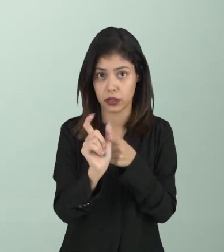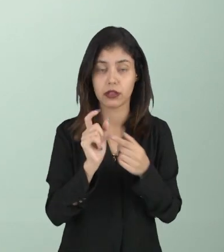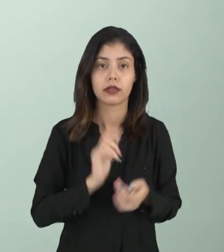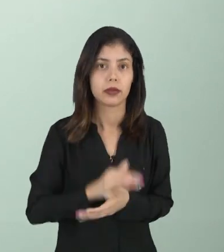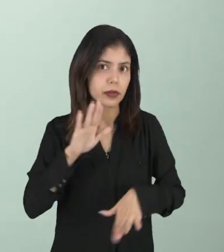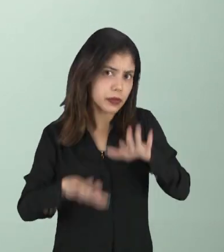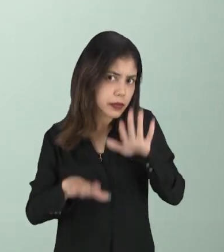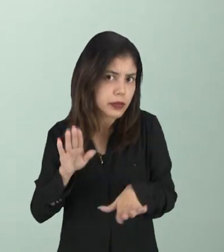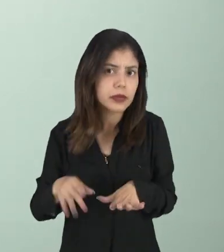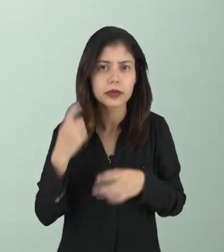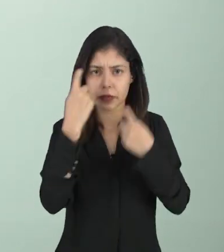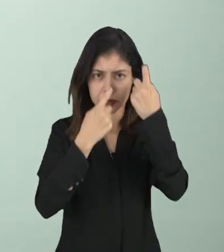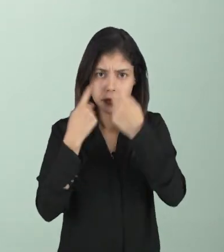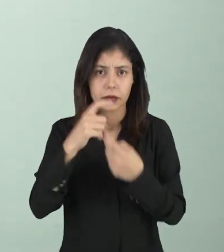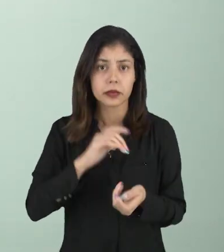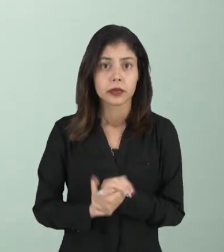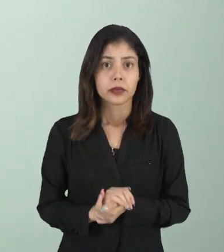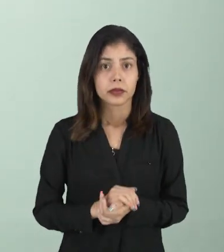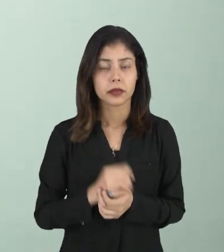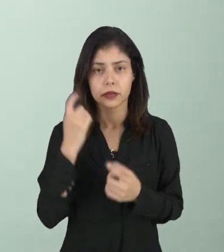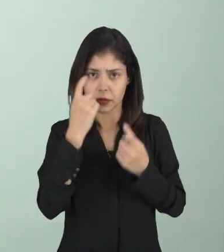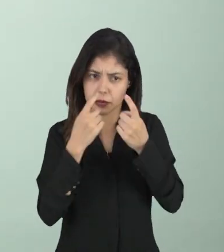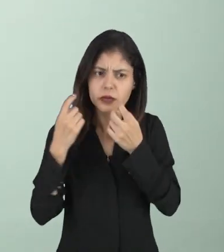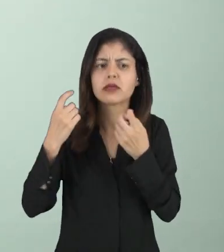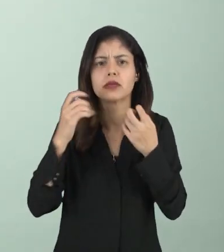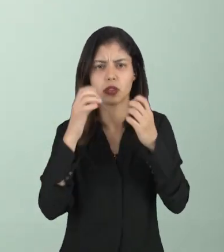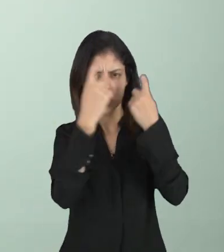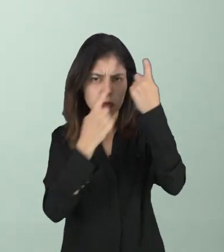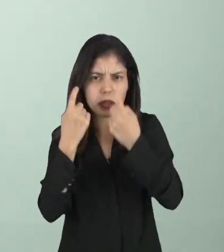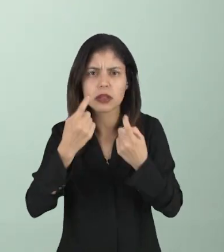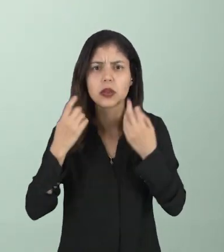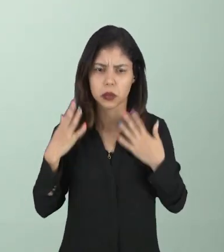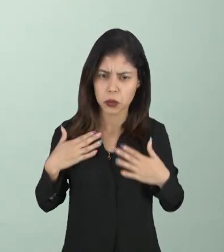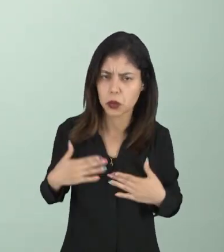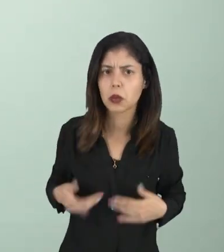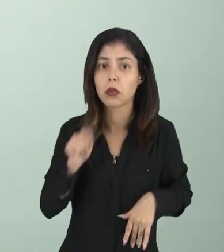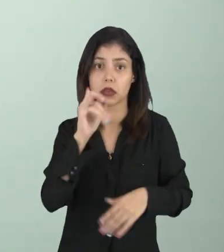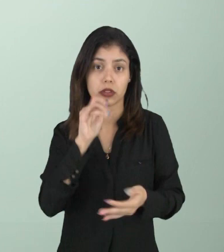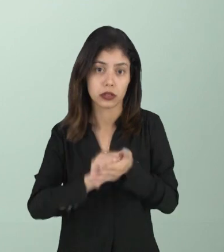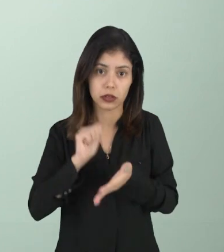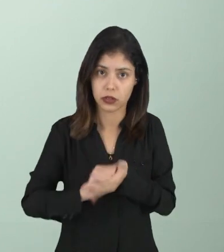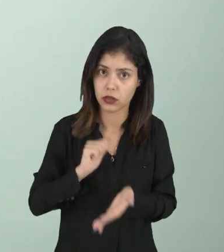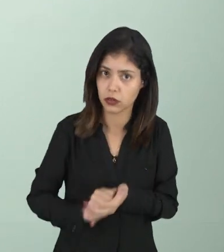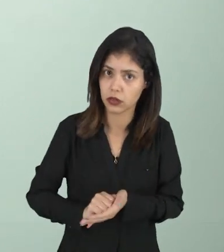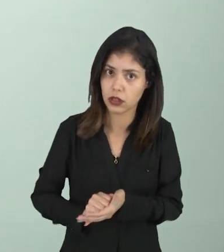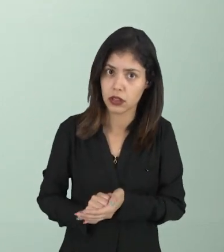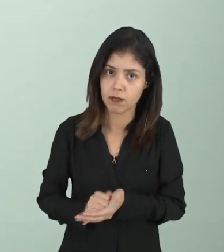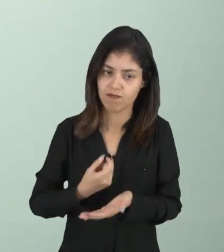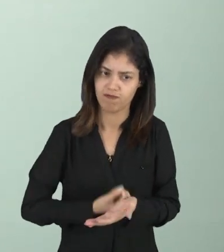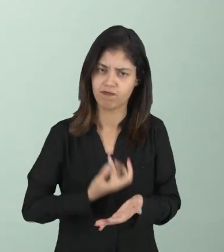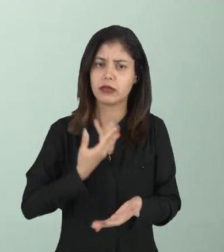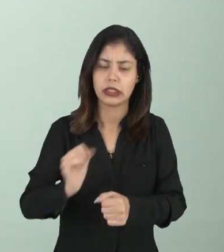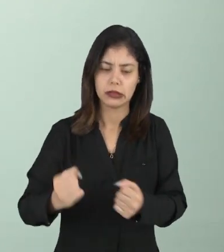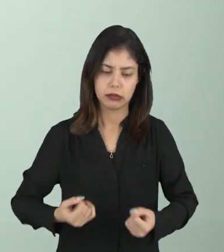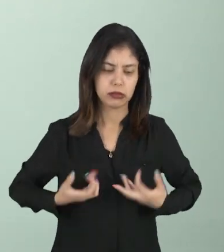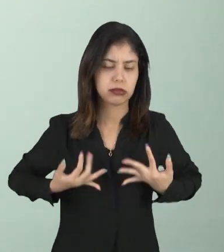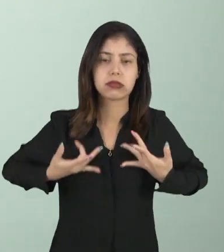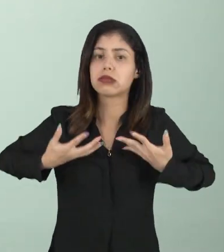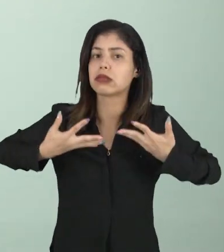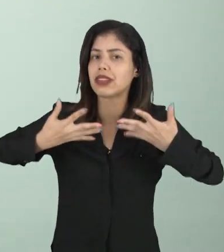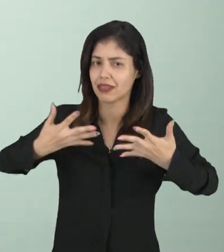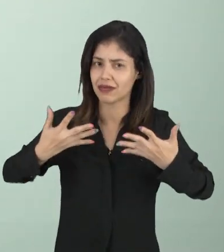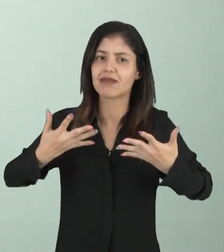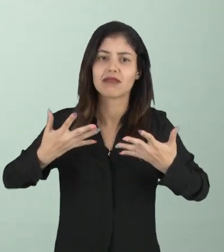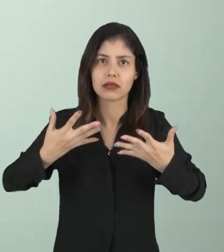palavras, às vezes você expressa com gestos. Se você estiver escrevendo, você expressa aquilo que está sentindo com